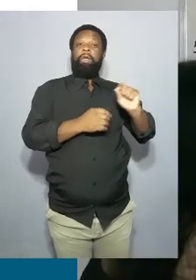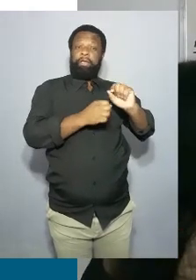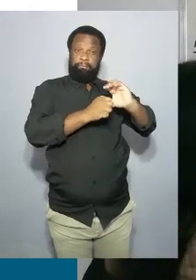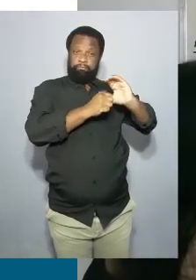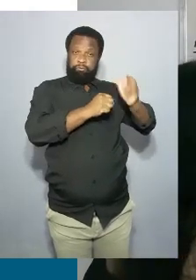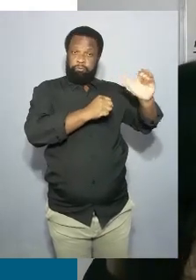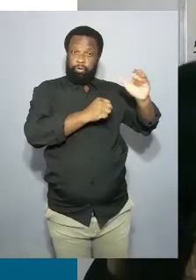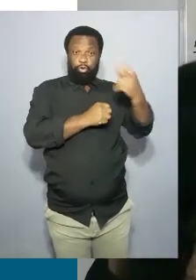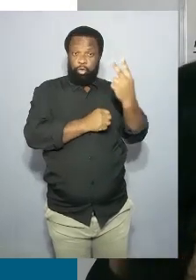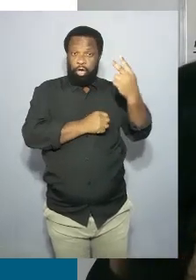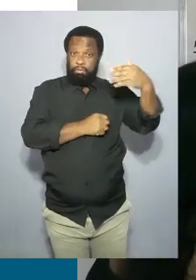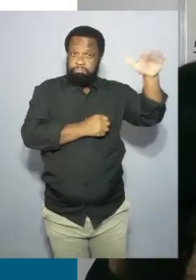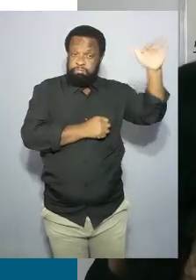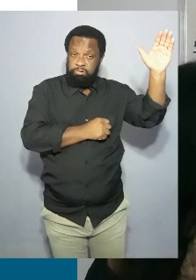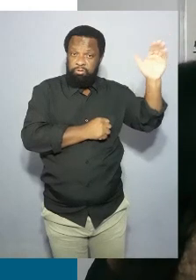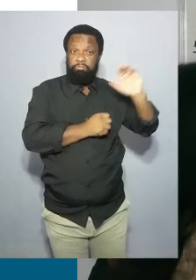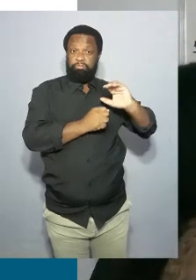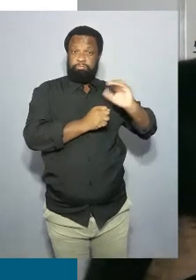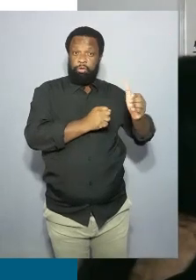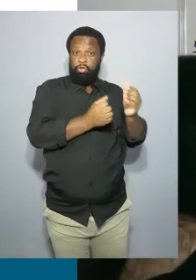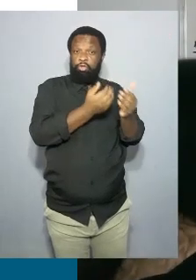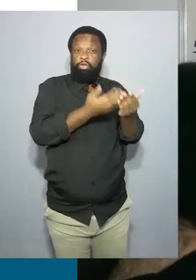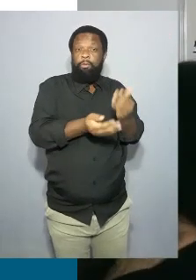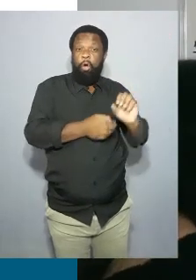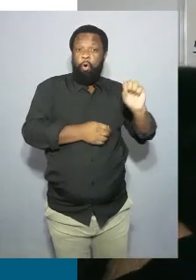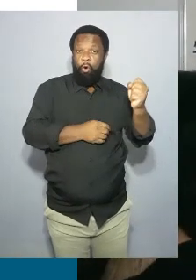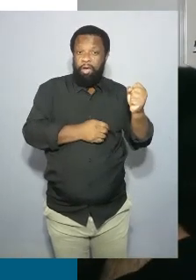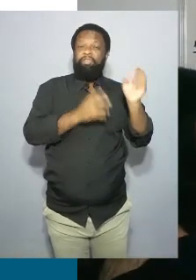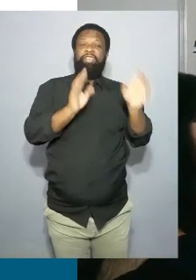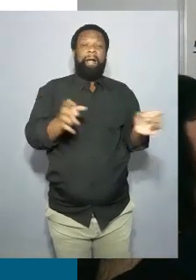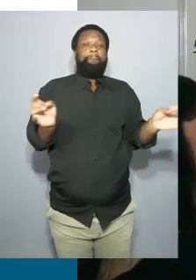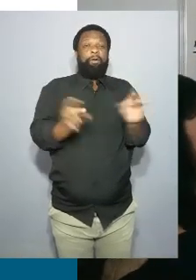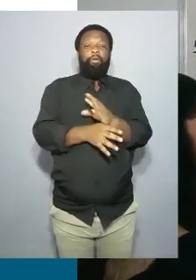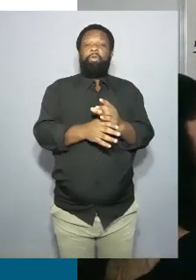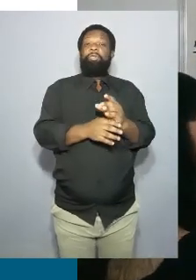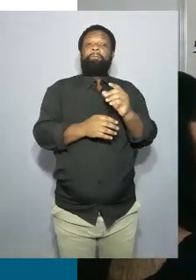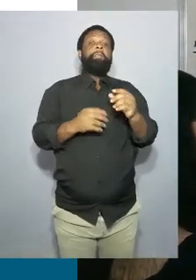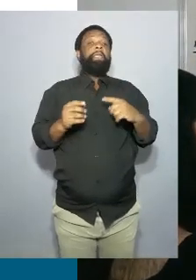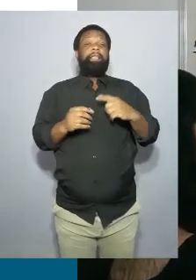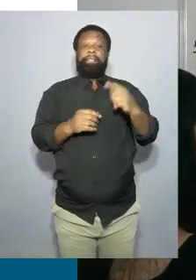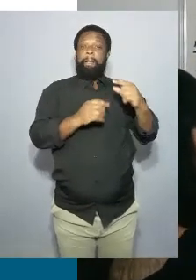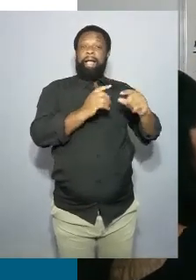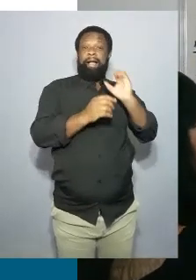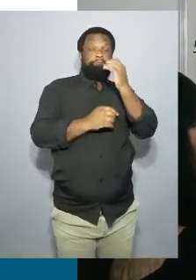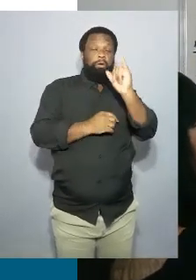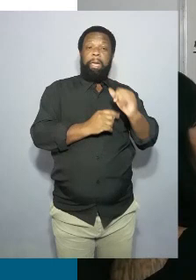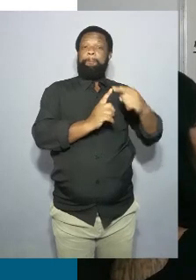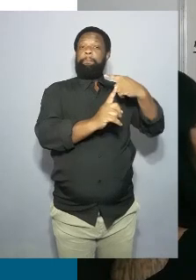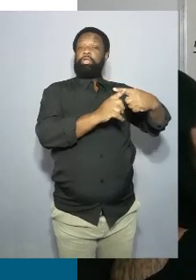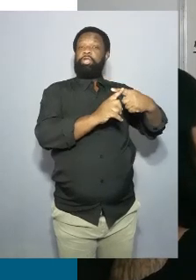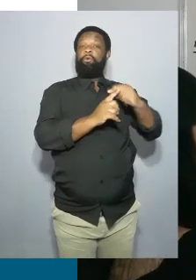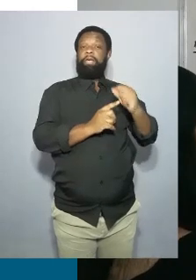ele perde 2 elétrons. Quando ele perde 2 elétrons, então ele fica com uma carga positiva,